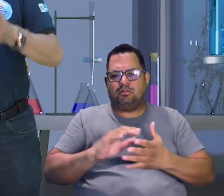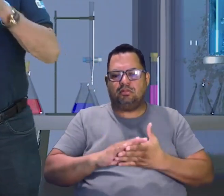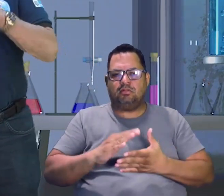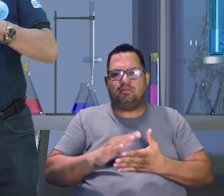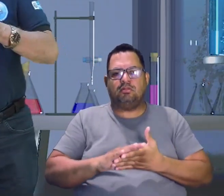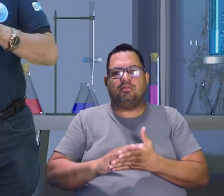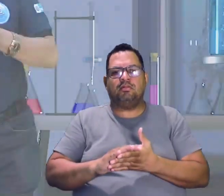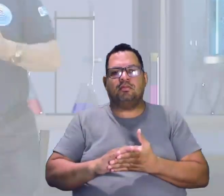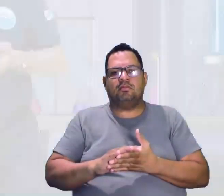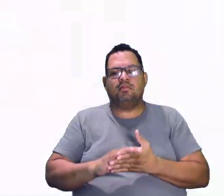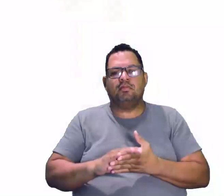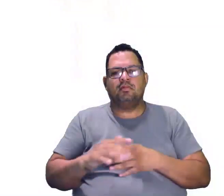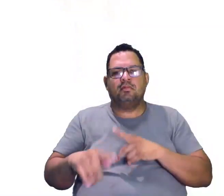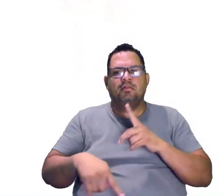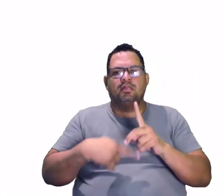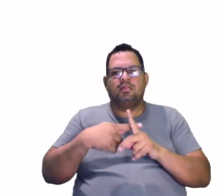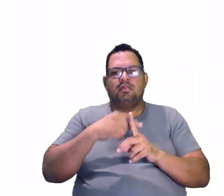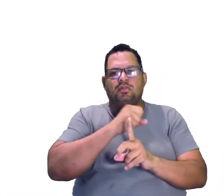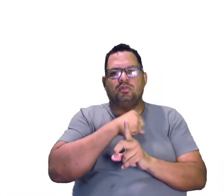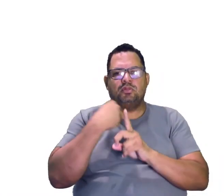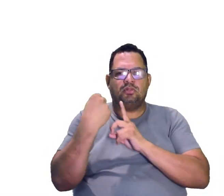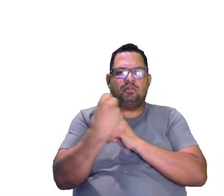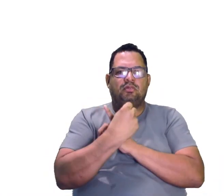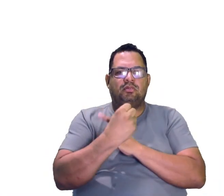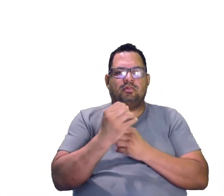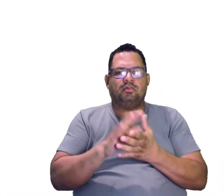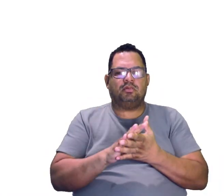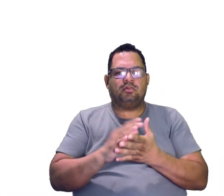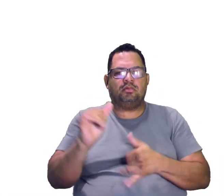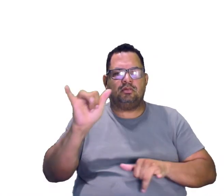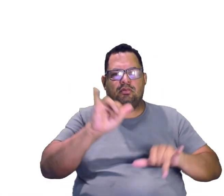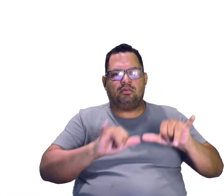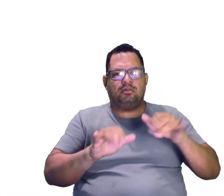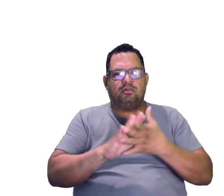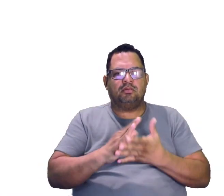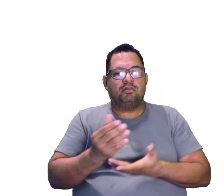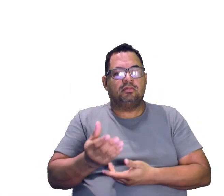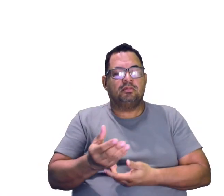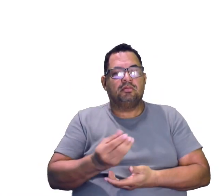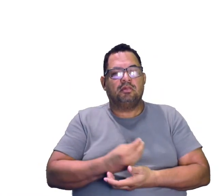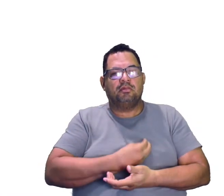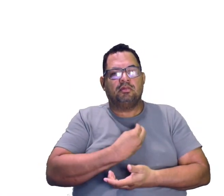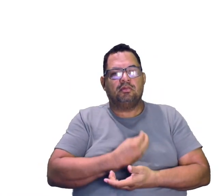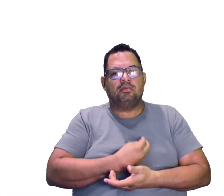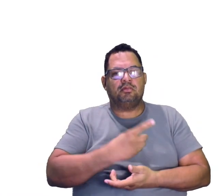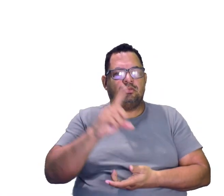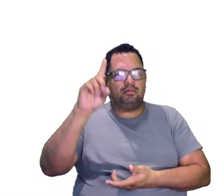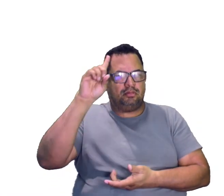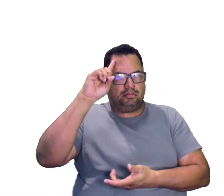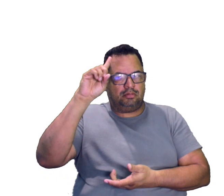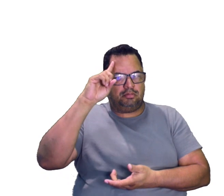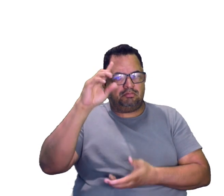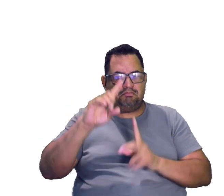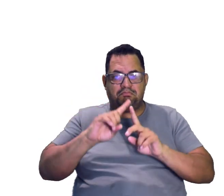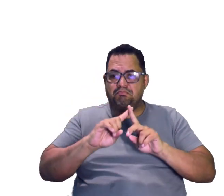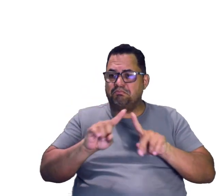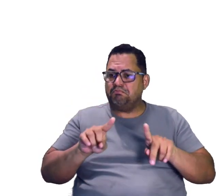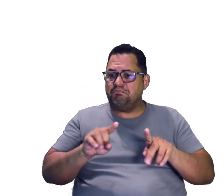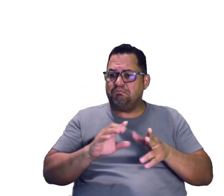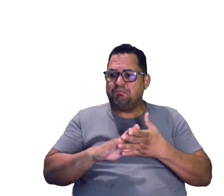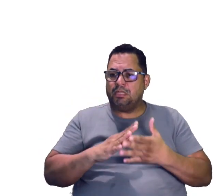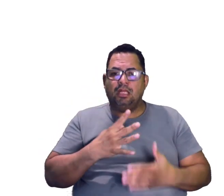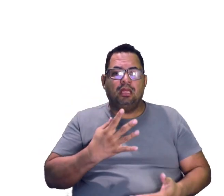sociedade. Vamos lá ver mais? A química se faz presente no nosso dia a dia e muitas vezes nem observamos, quer